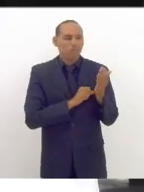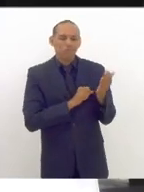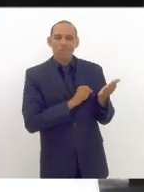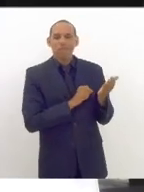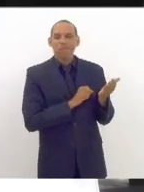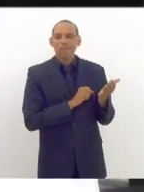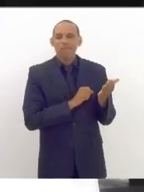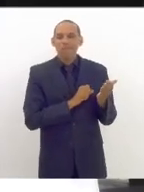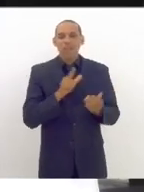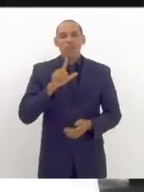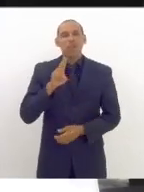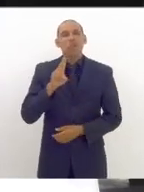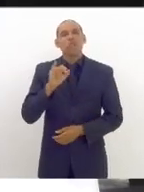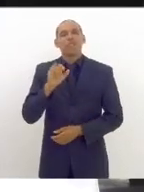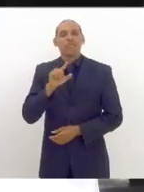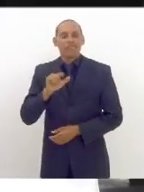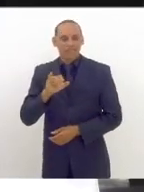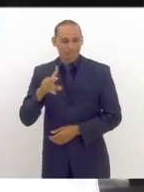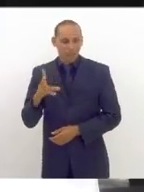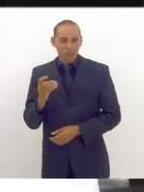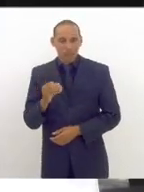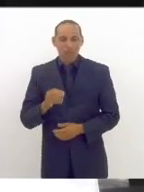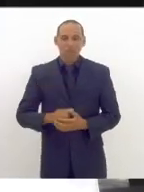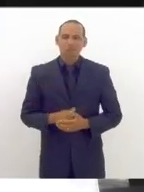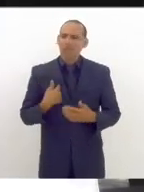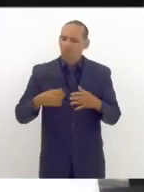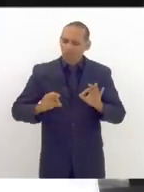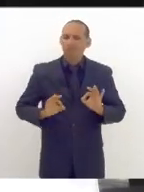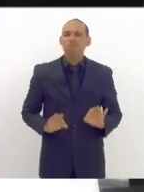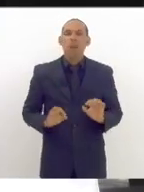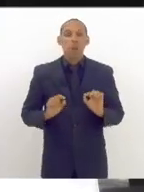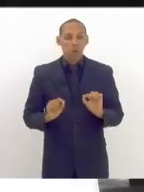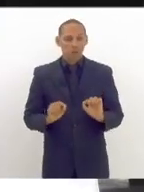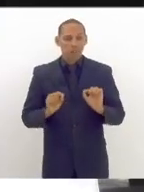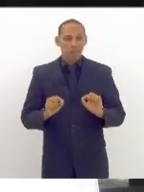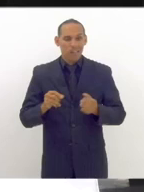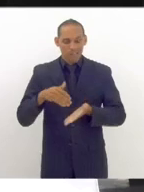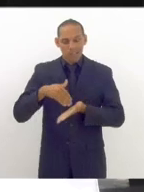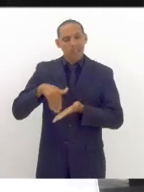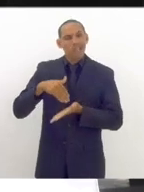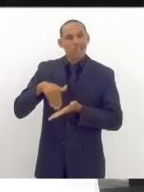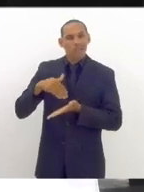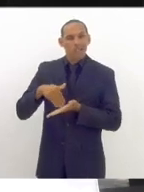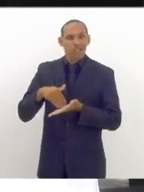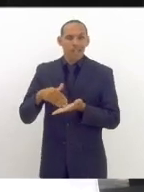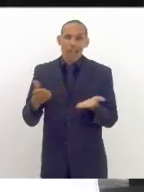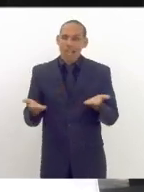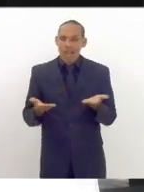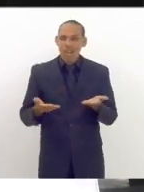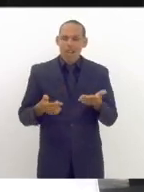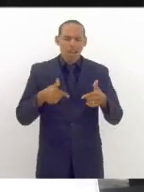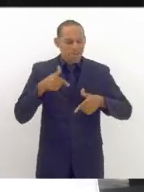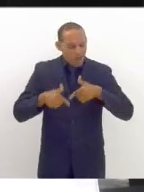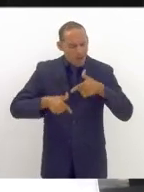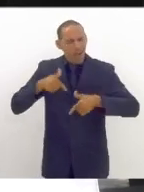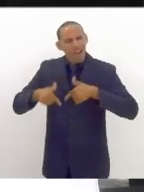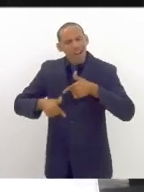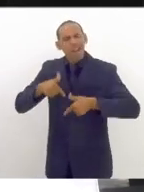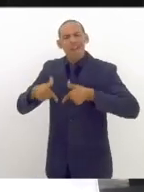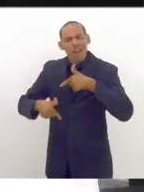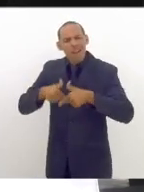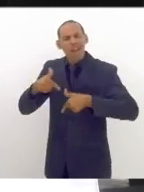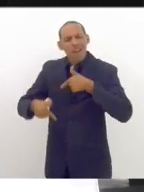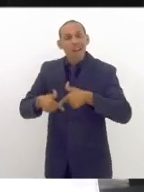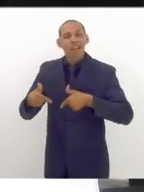querido deputado Luizinho. Tenho certeza que essa secretaria, que já trabalha muito com todos os